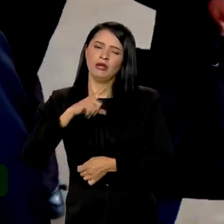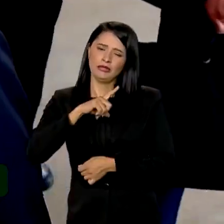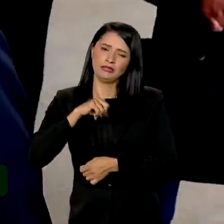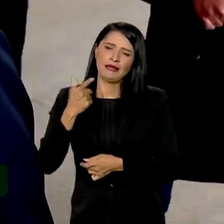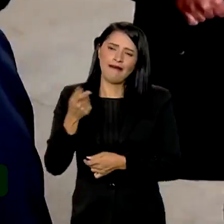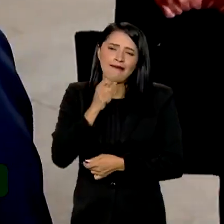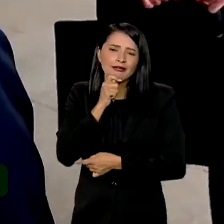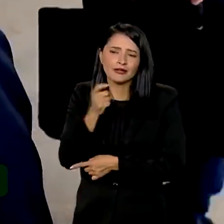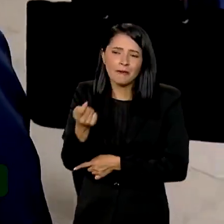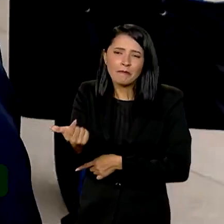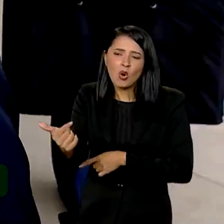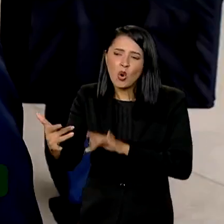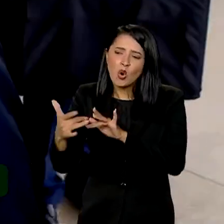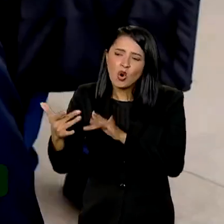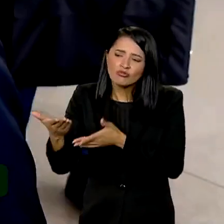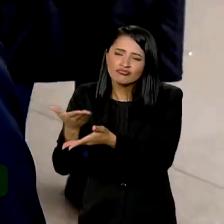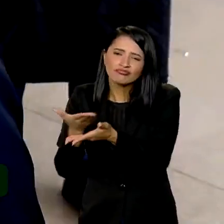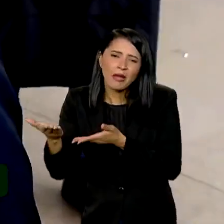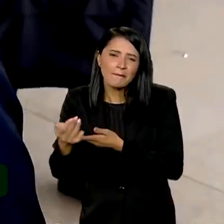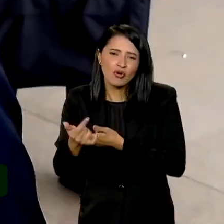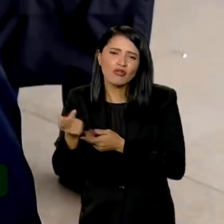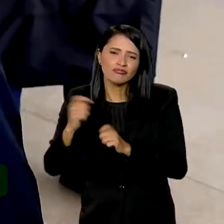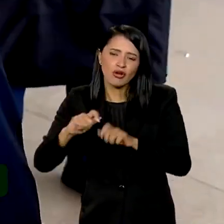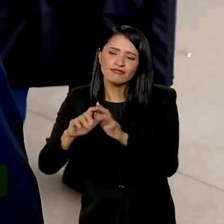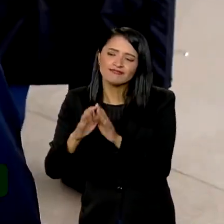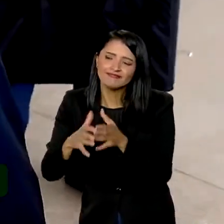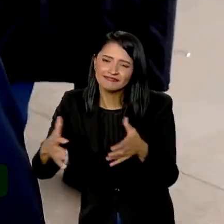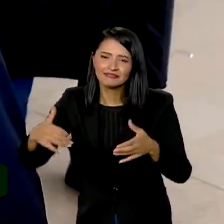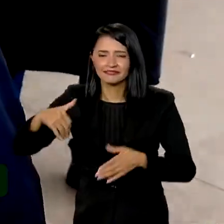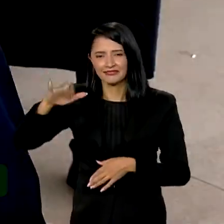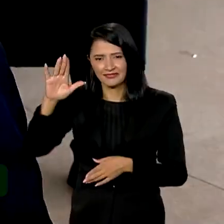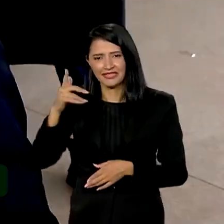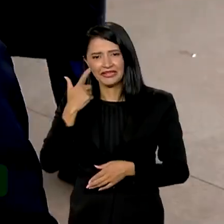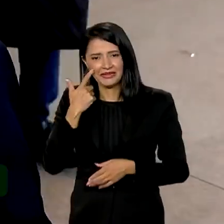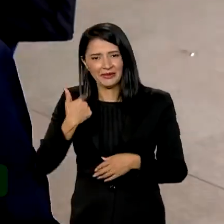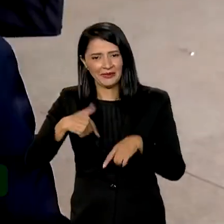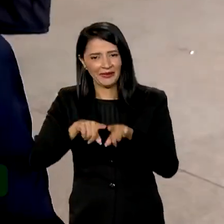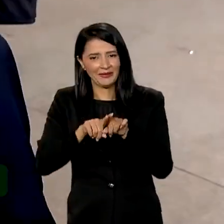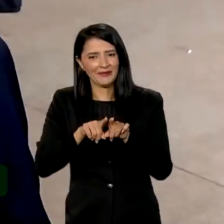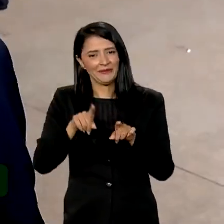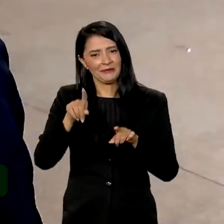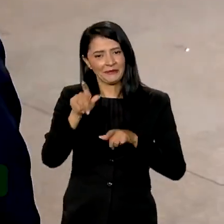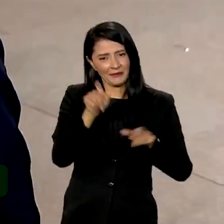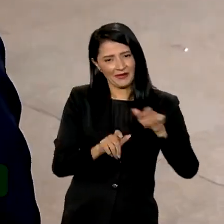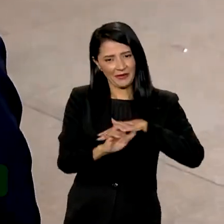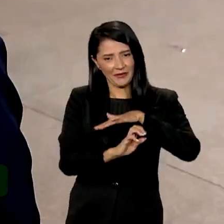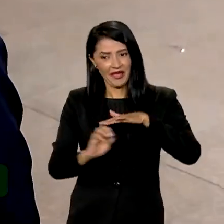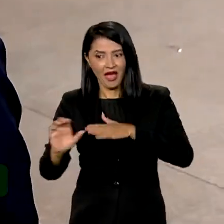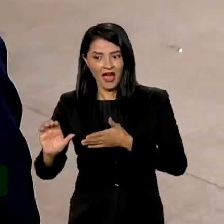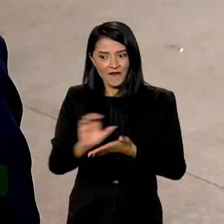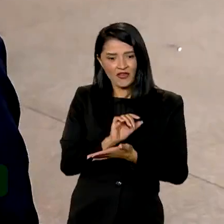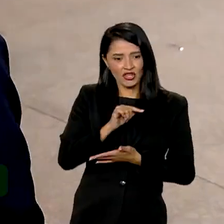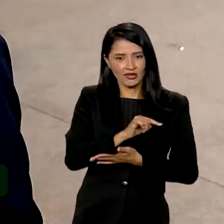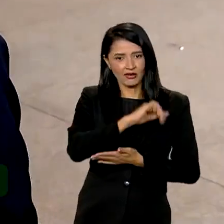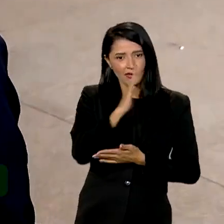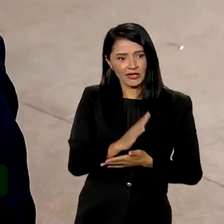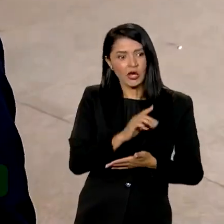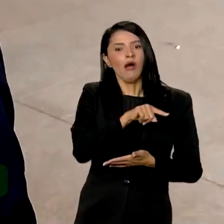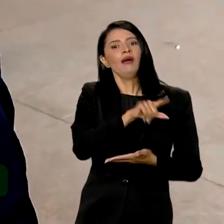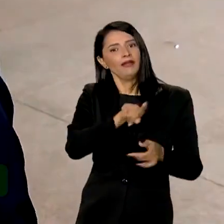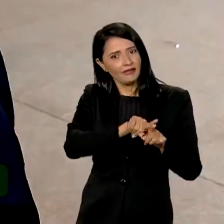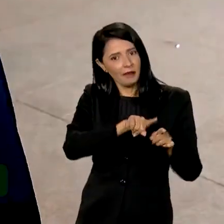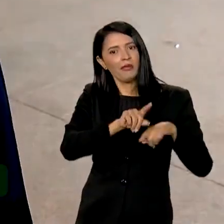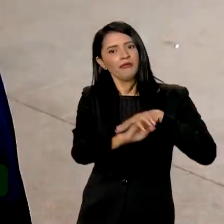pouco fluxo no comércio, poderíamos ter muito mais e mais empresários investindo no Brasil e no México e mais